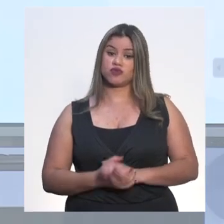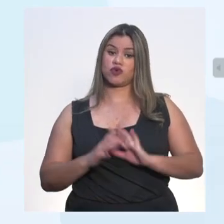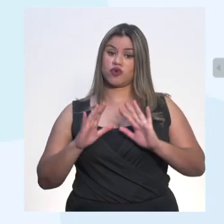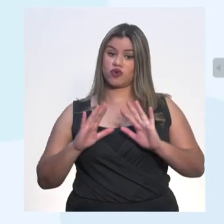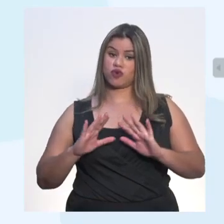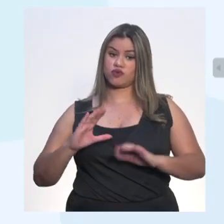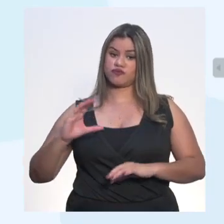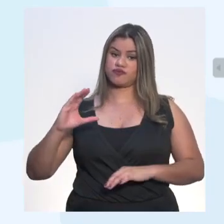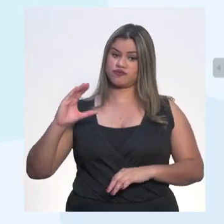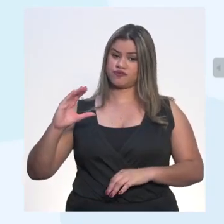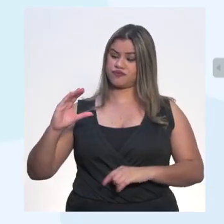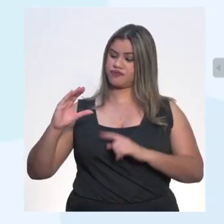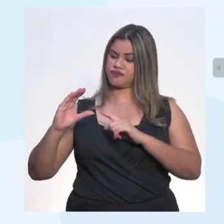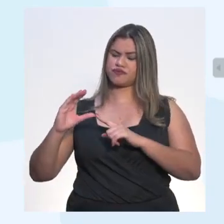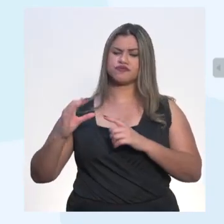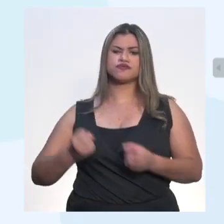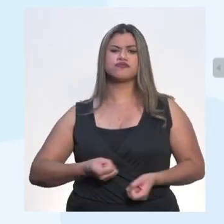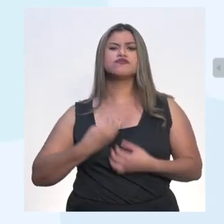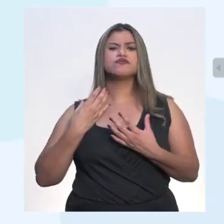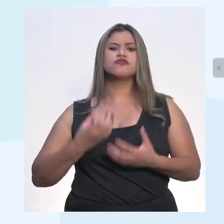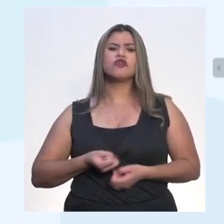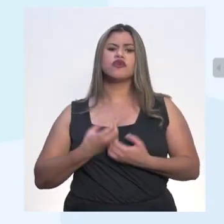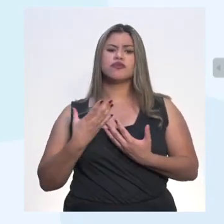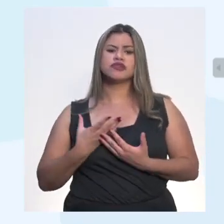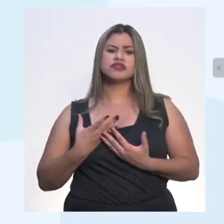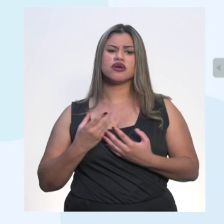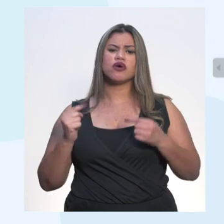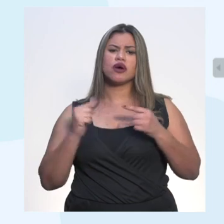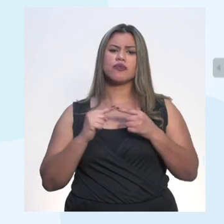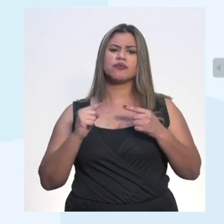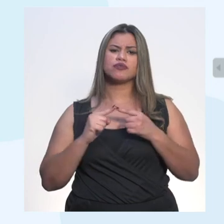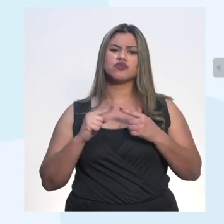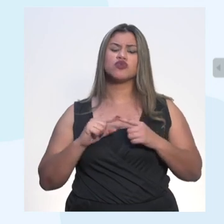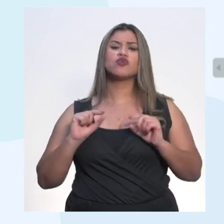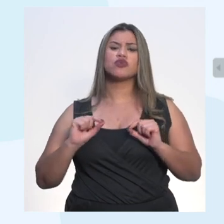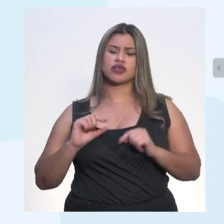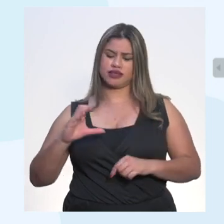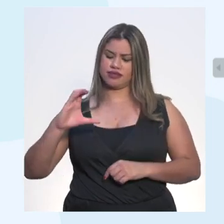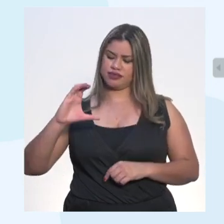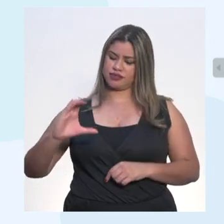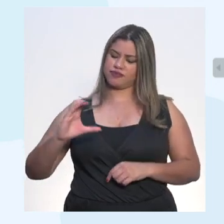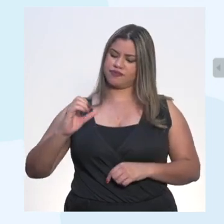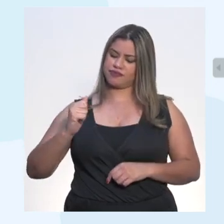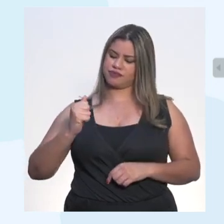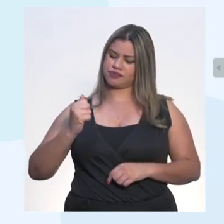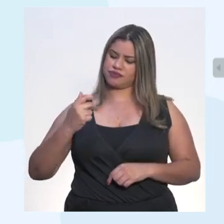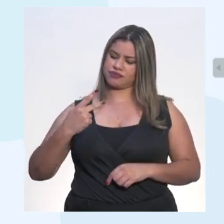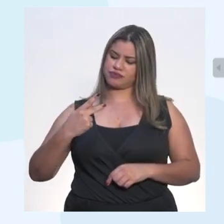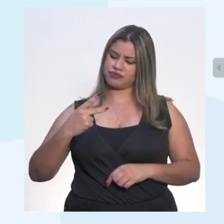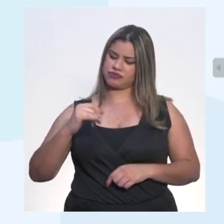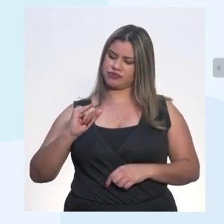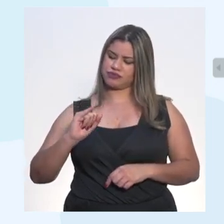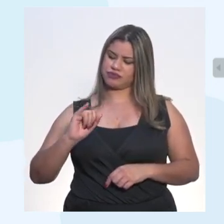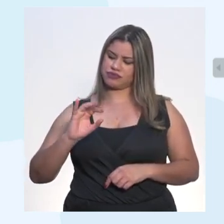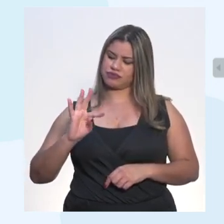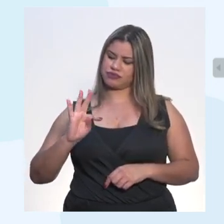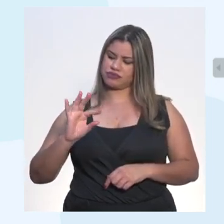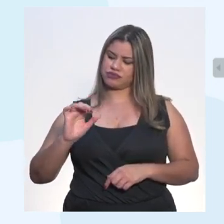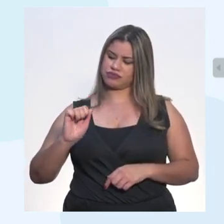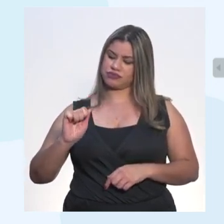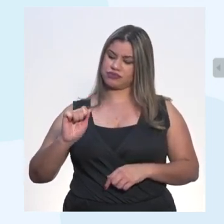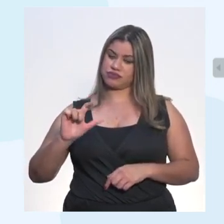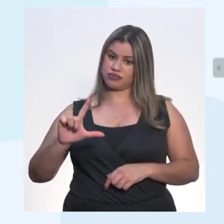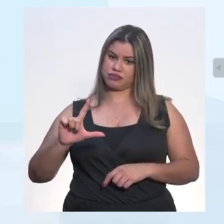C. Esse C significa capital. É o capital que eu estou investindo. Então, é o